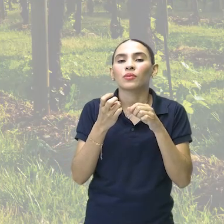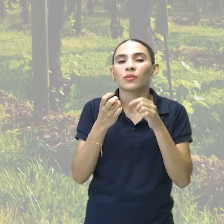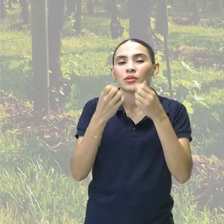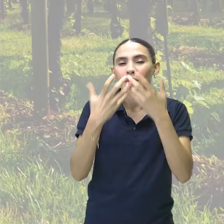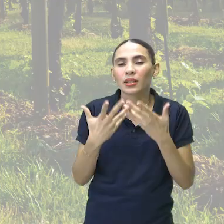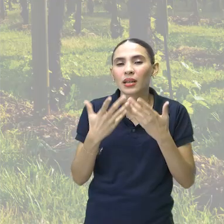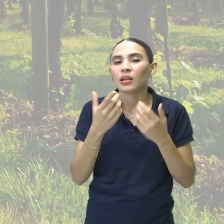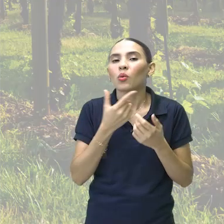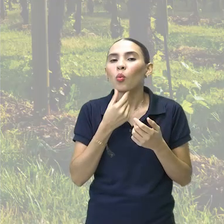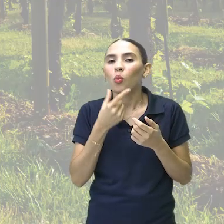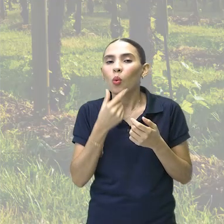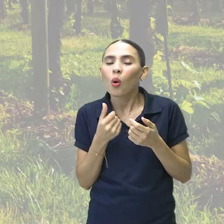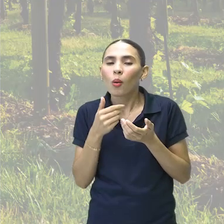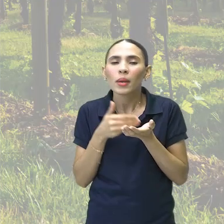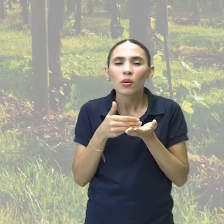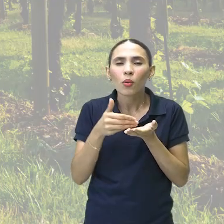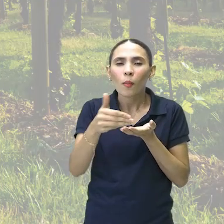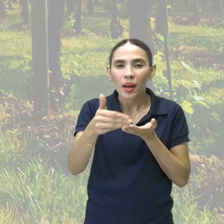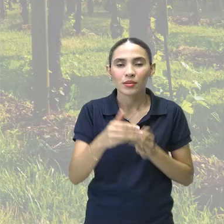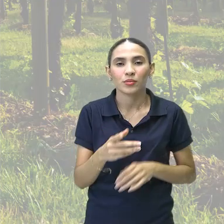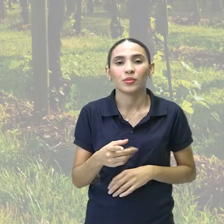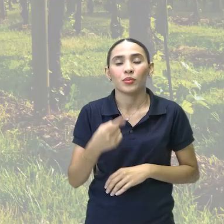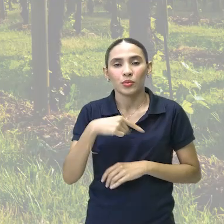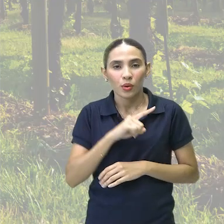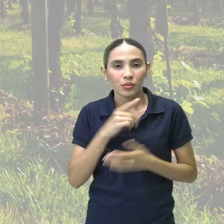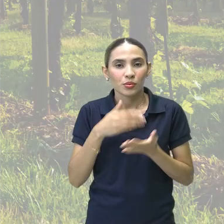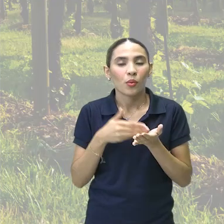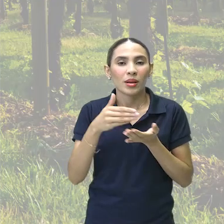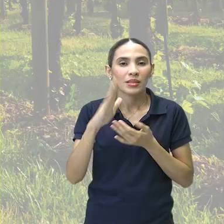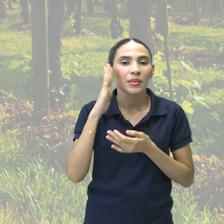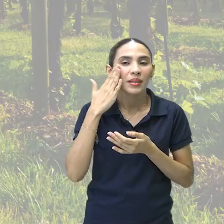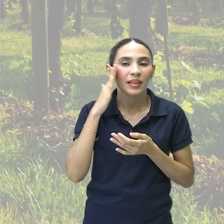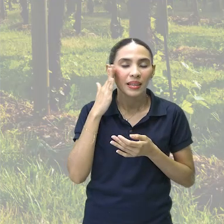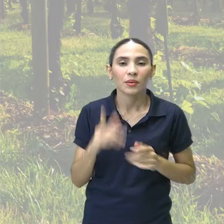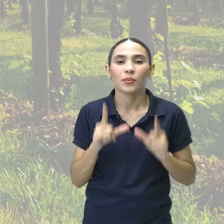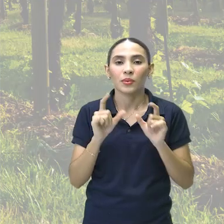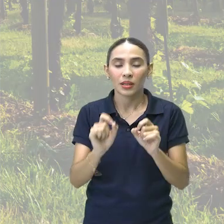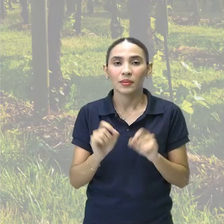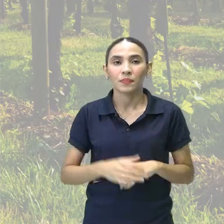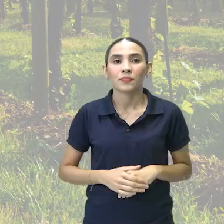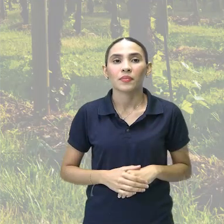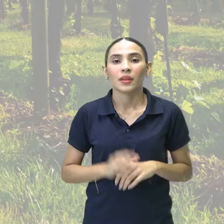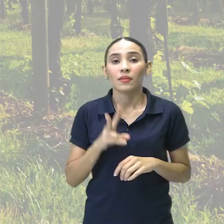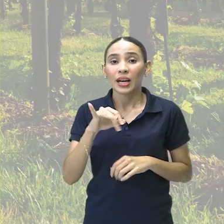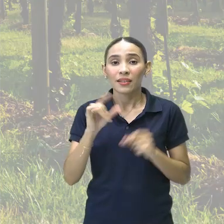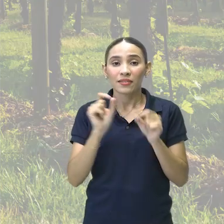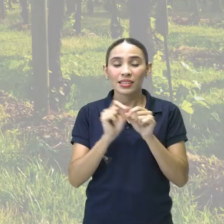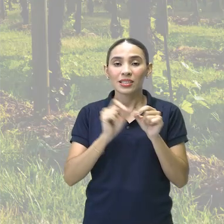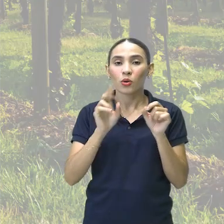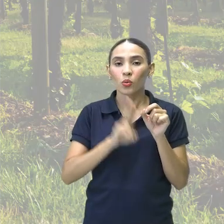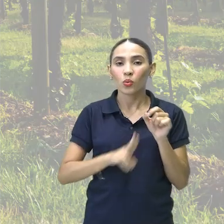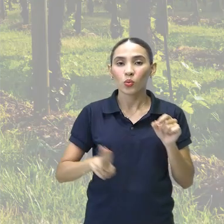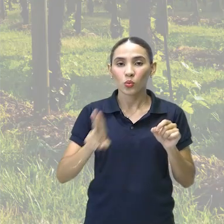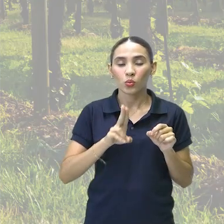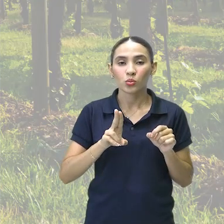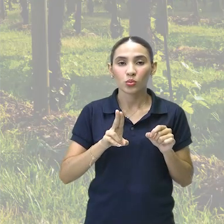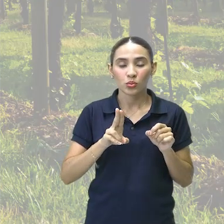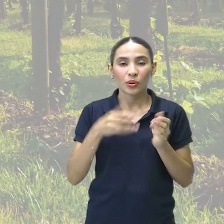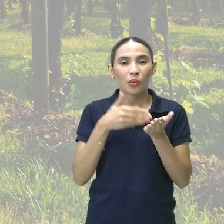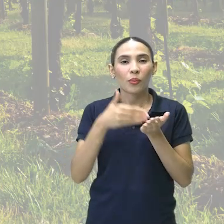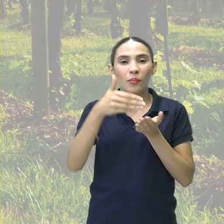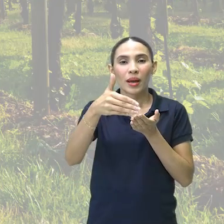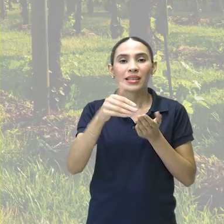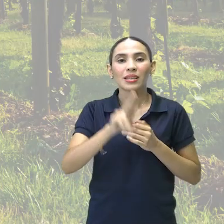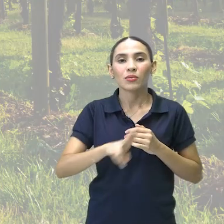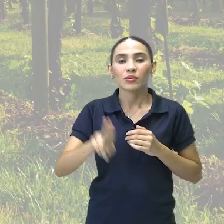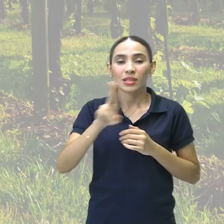o homem primitivo, nós começamos a entender que, quando ele faz uso dessas ferramentas, ele